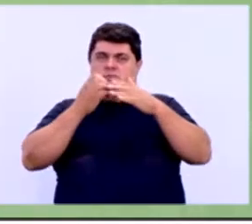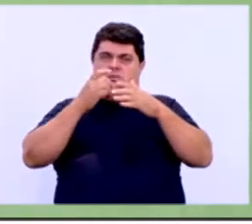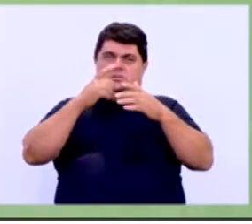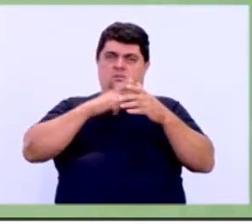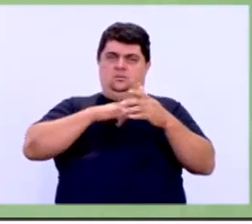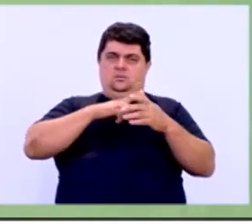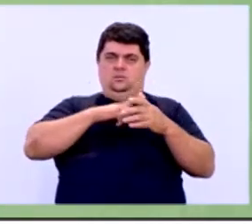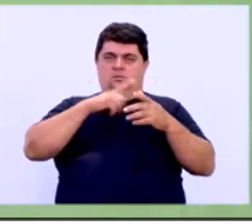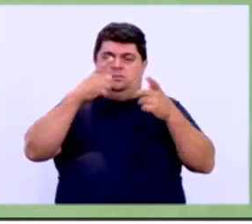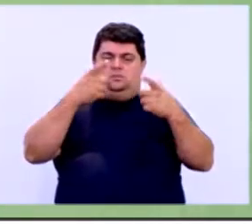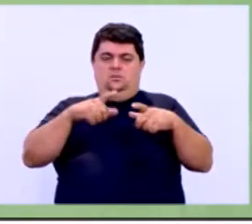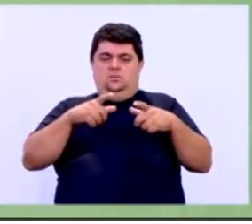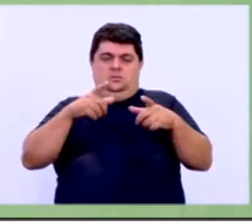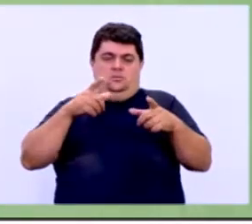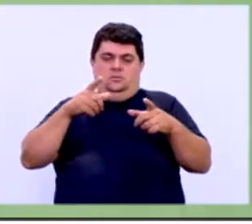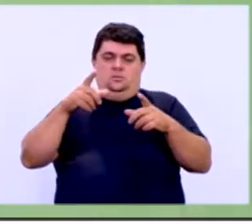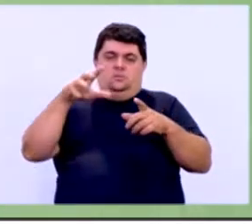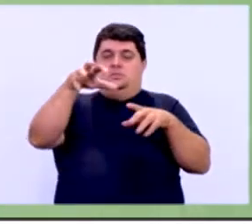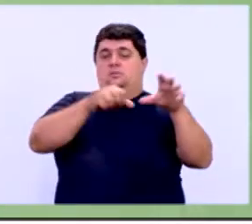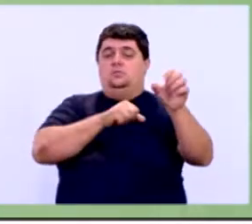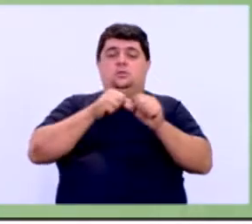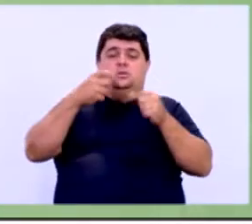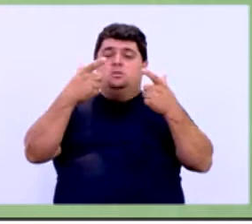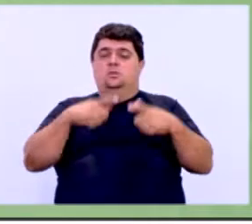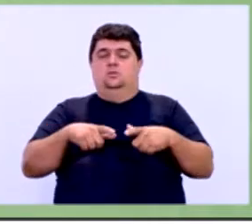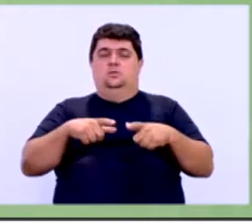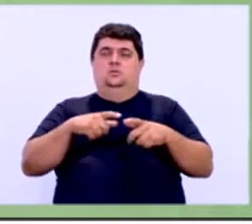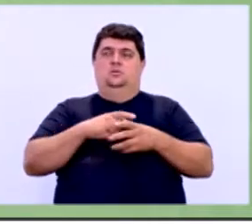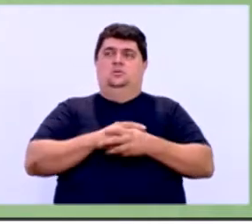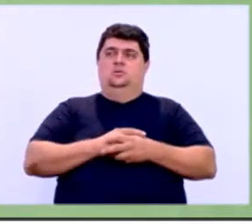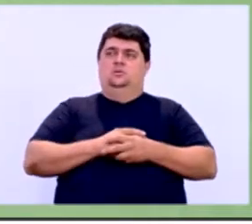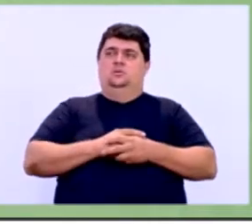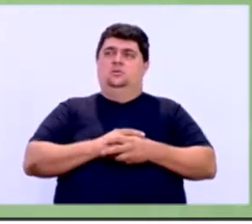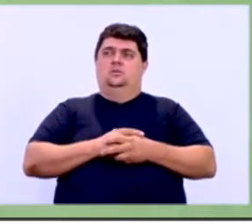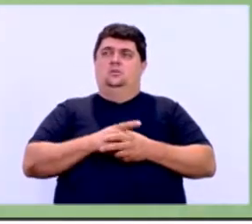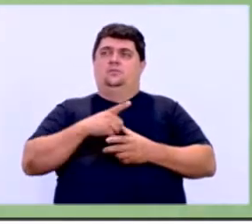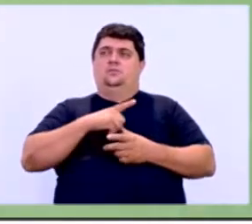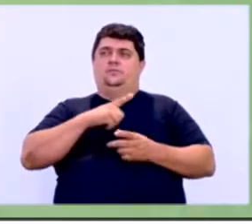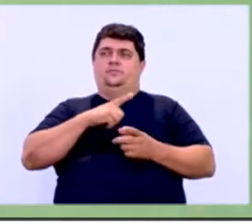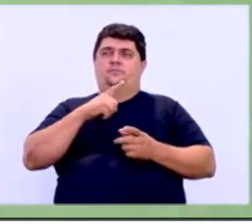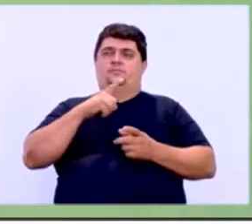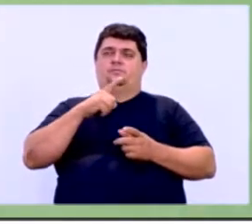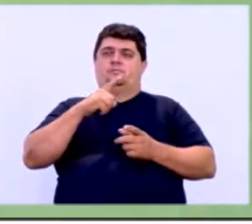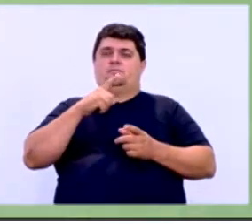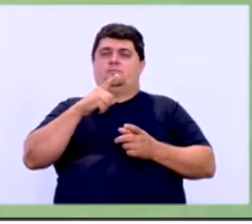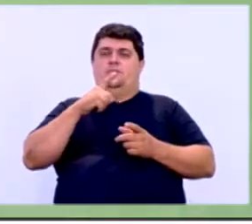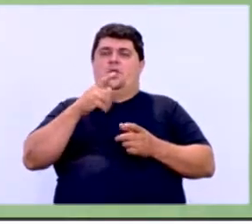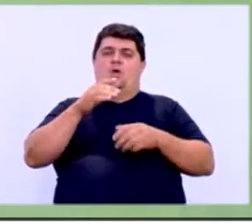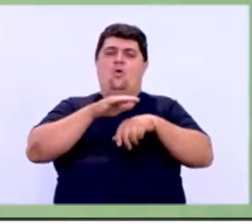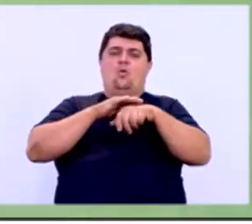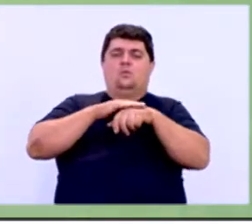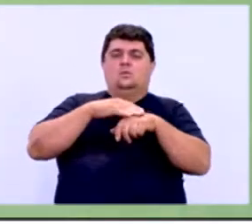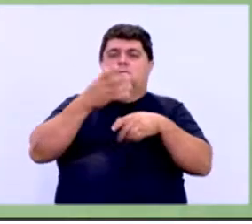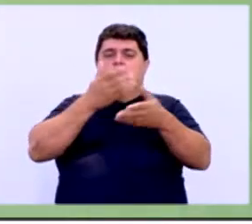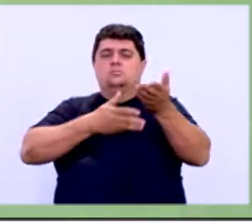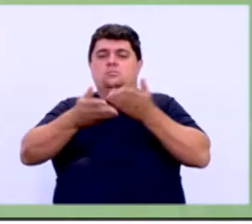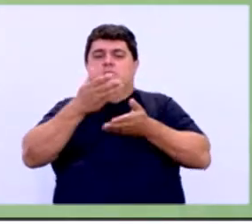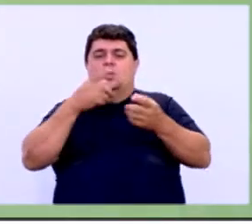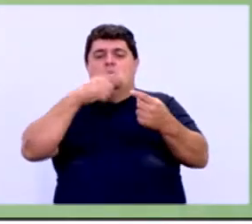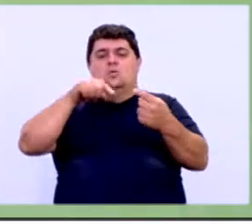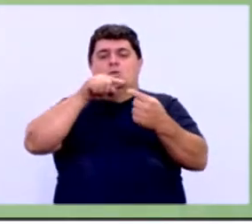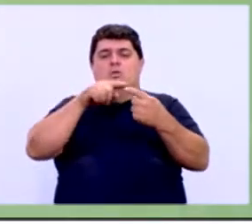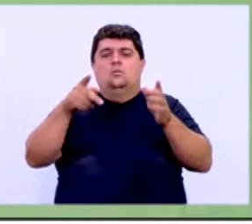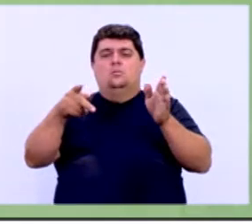onde pode-se obtê-la, né, onde pode-se obtê-lo, né? Nós vamos debater e discutir acerca desses objetivos da